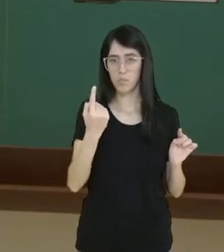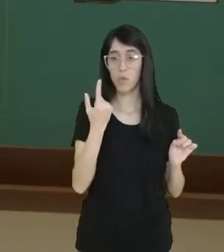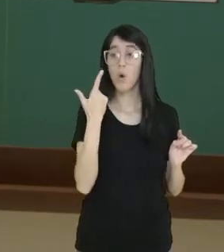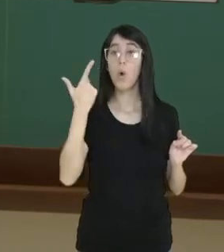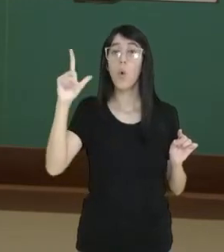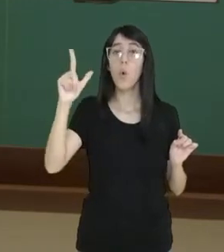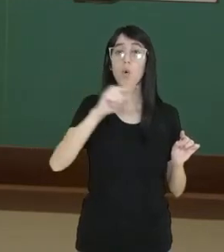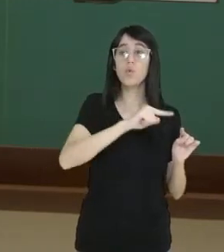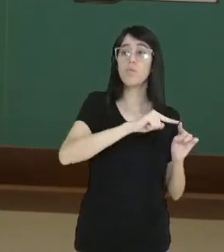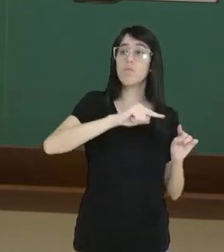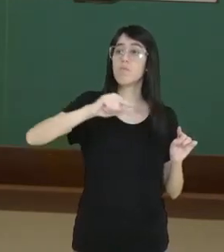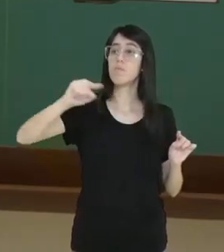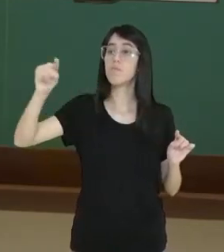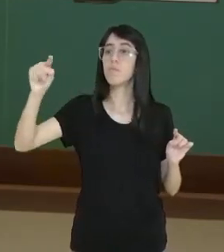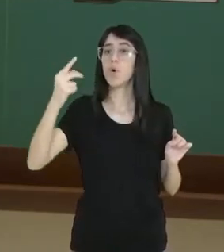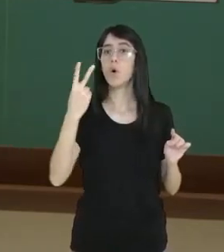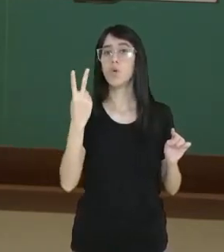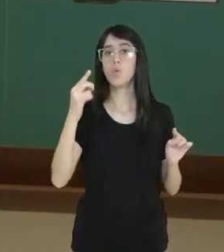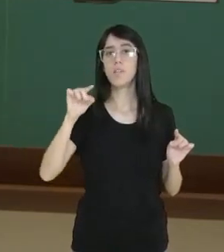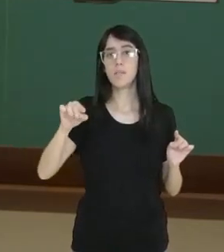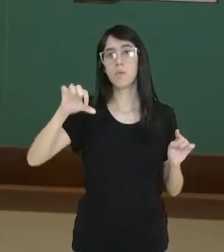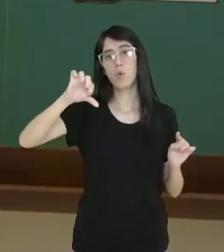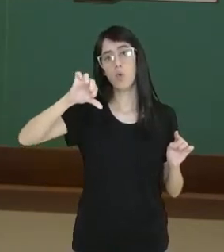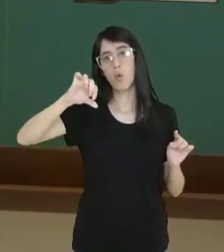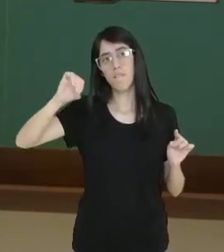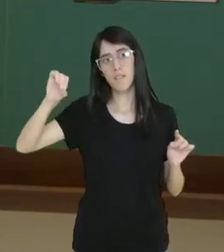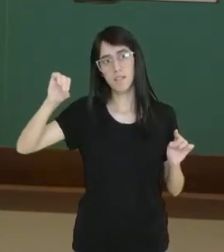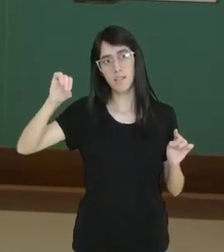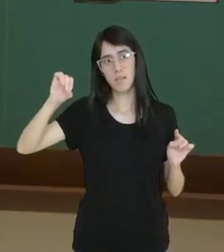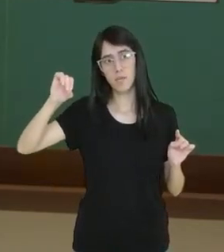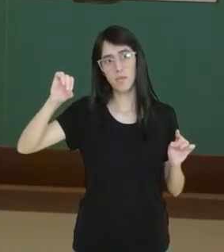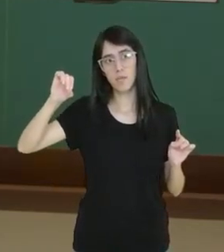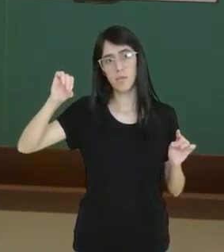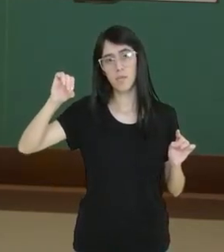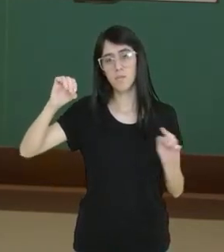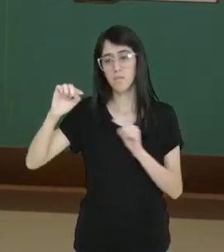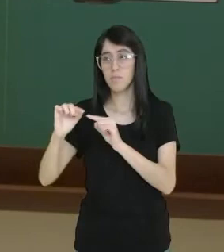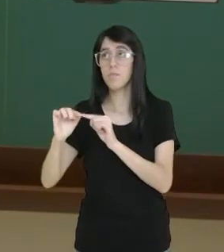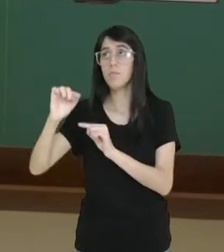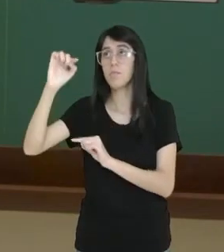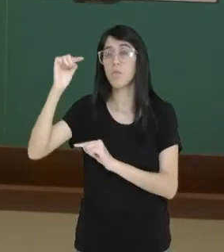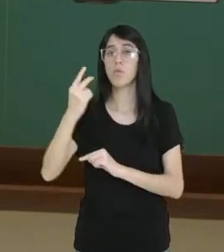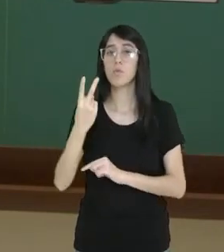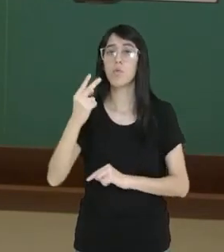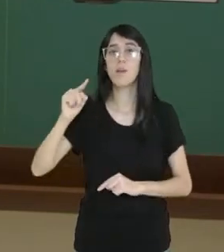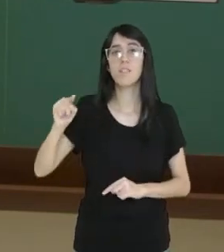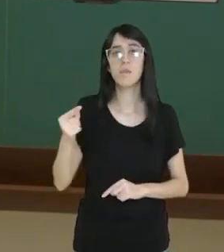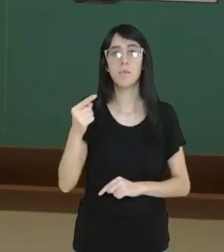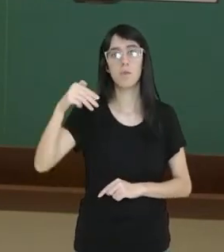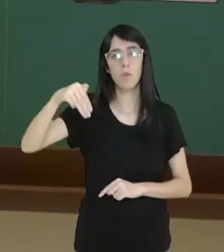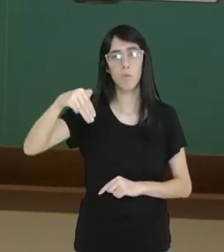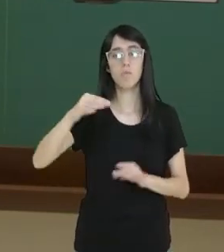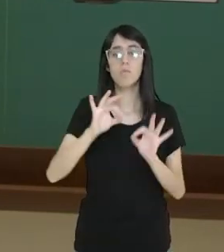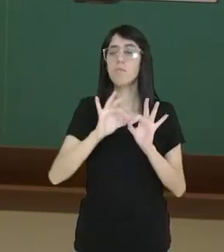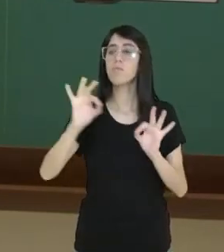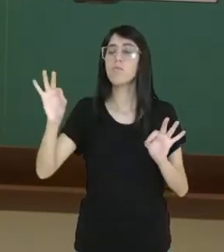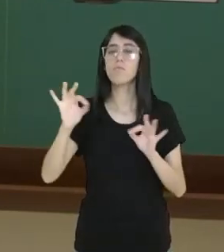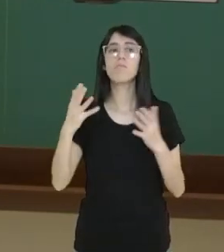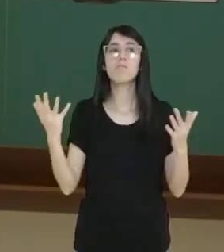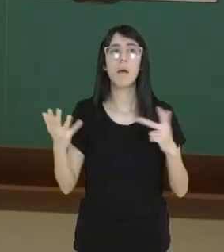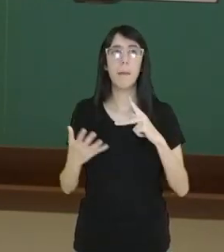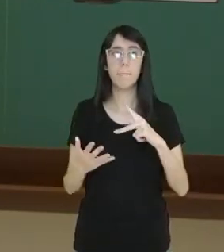2.900 é o comprimento do segundo teleférico, que tem 2.000 metros de altura. E ele quer a distância entre um pico e outro. Você concorda comigo que é esse pedaço que ele